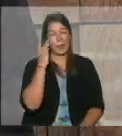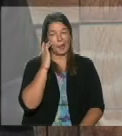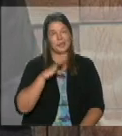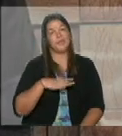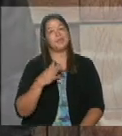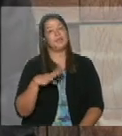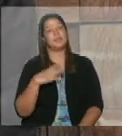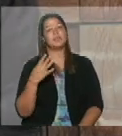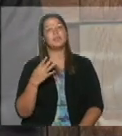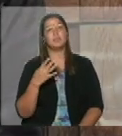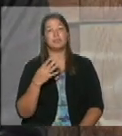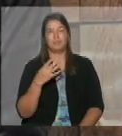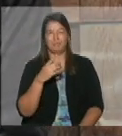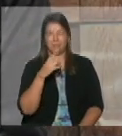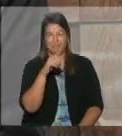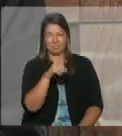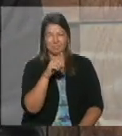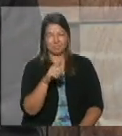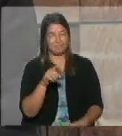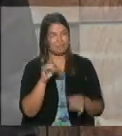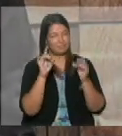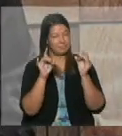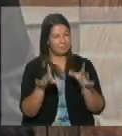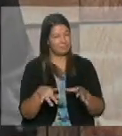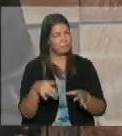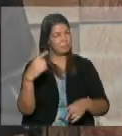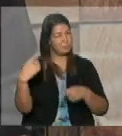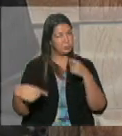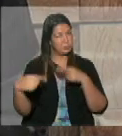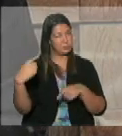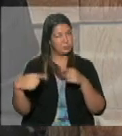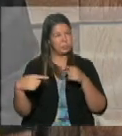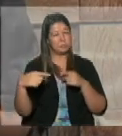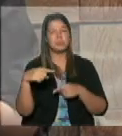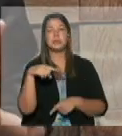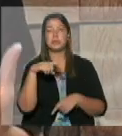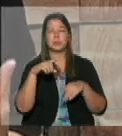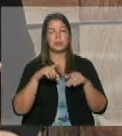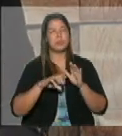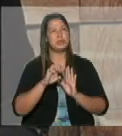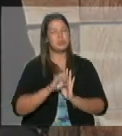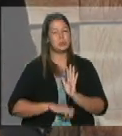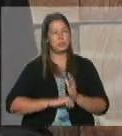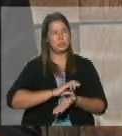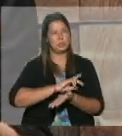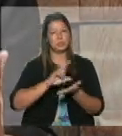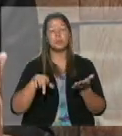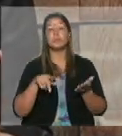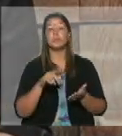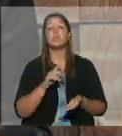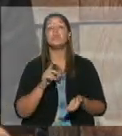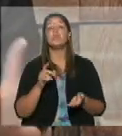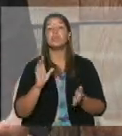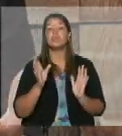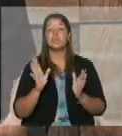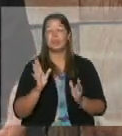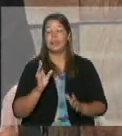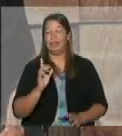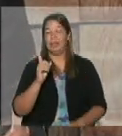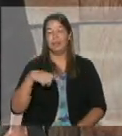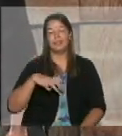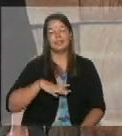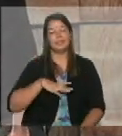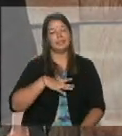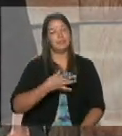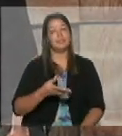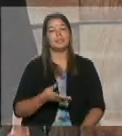ousada. Alguém deixar a diplomacia sendo muito bem estruturado nessa função e se dedicar à literatura é uma